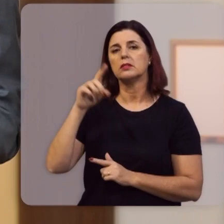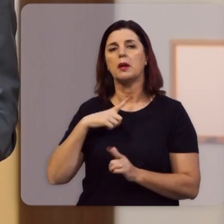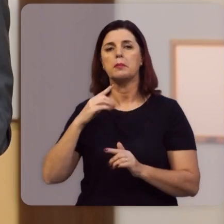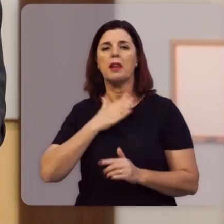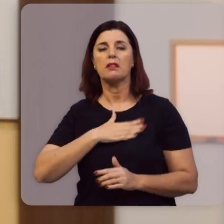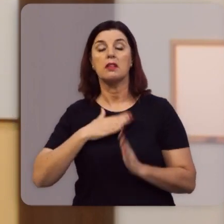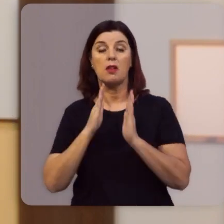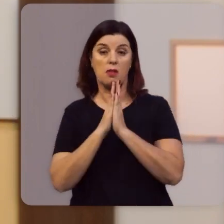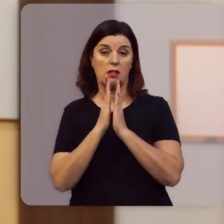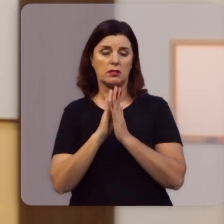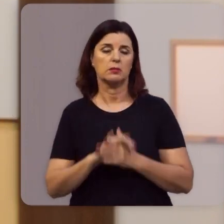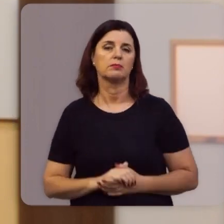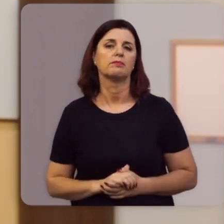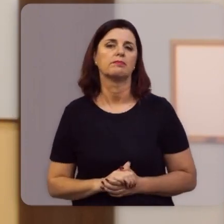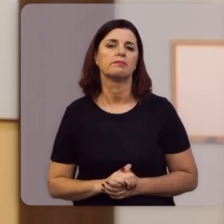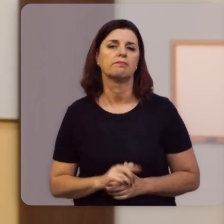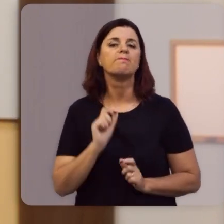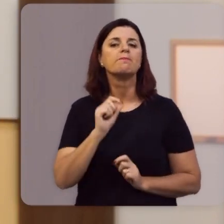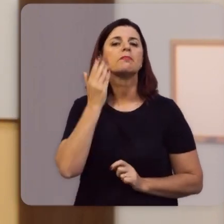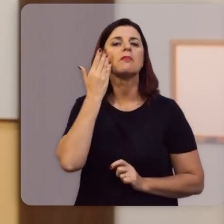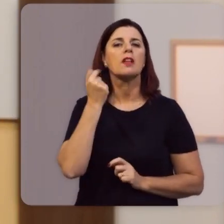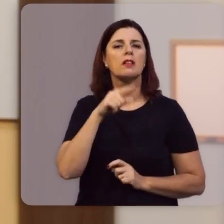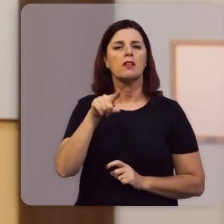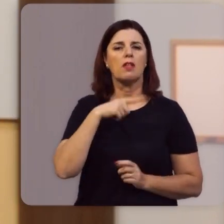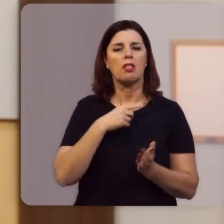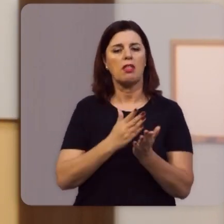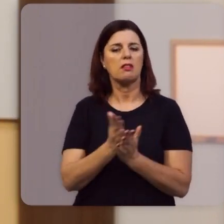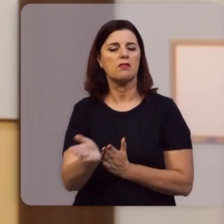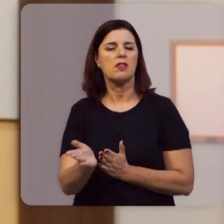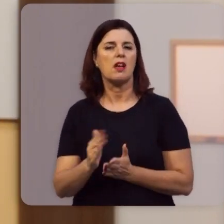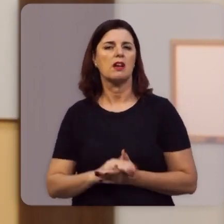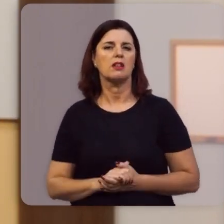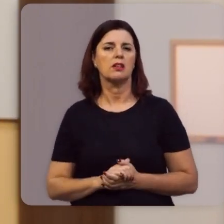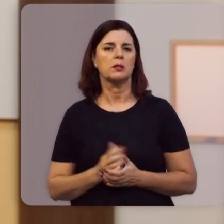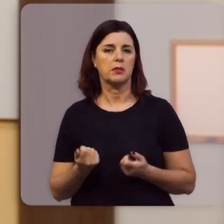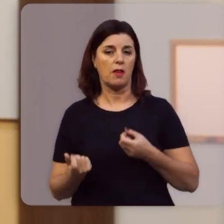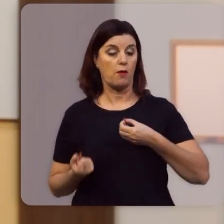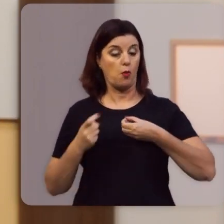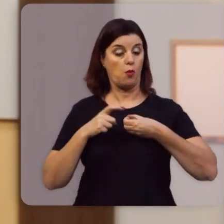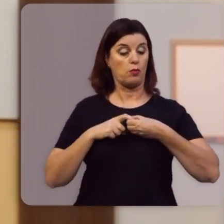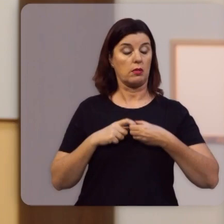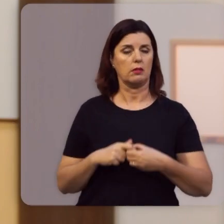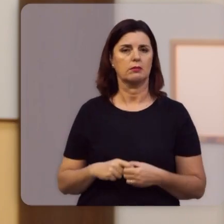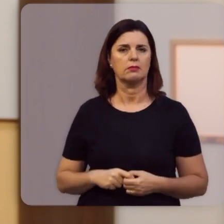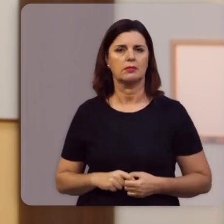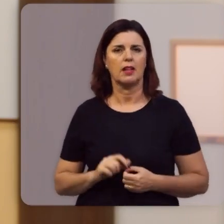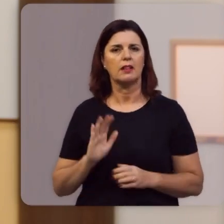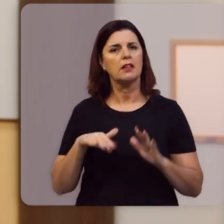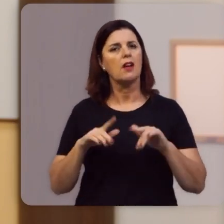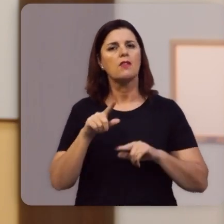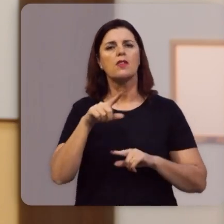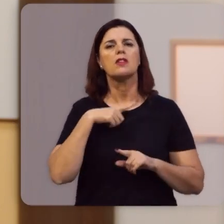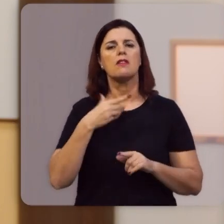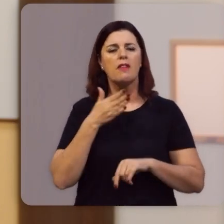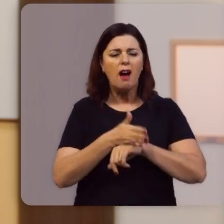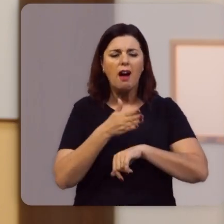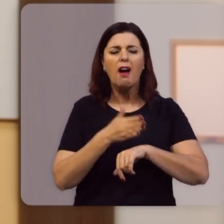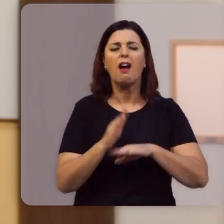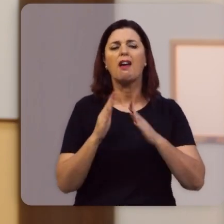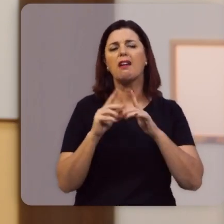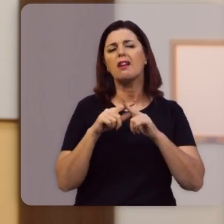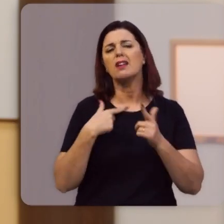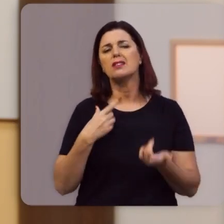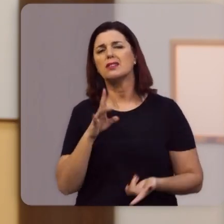na oração. Quem sabe você está até desviado da igreja, precisa voltar. Ou quem sabe você está indo à igreja,